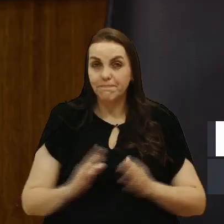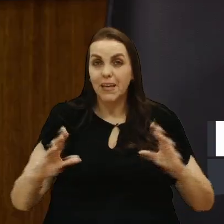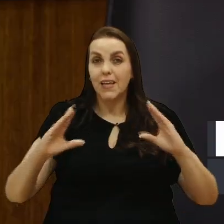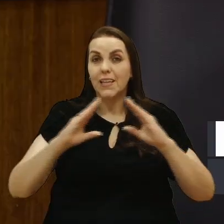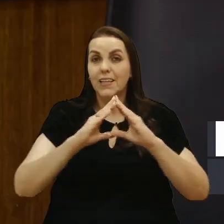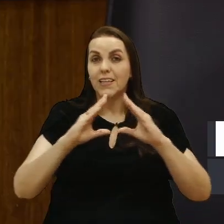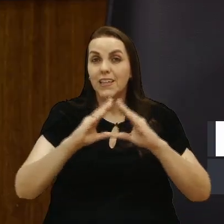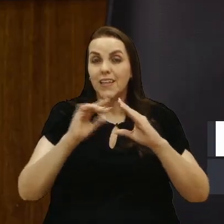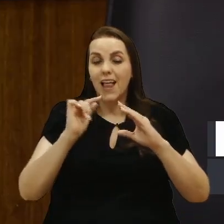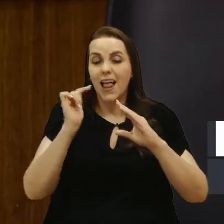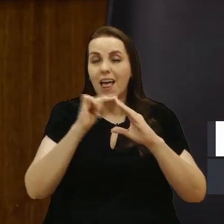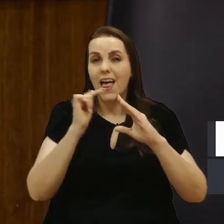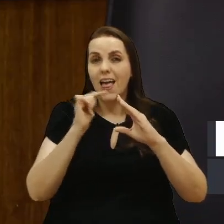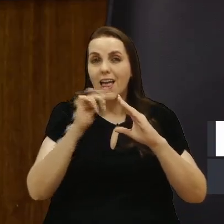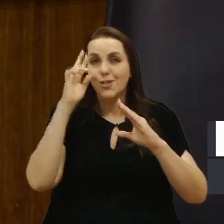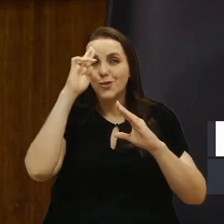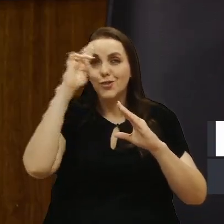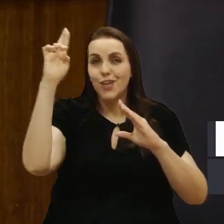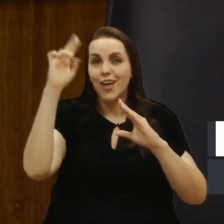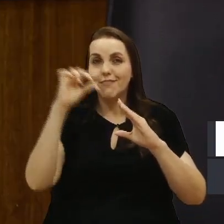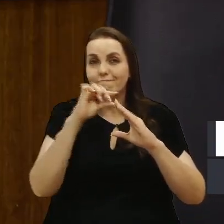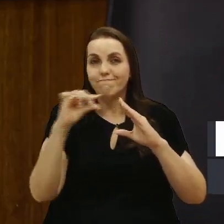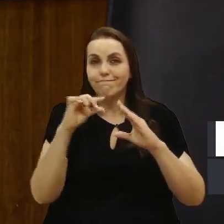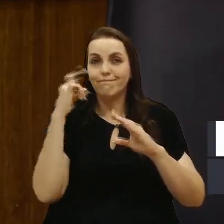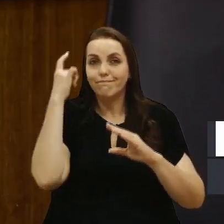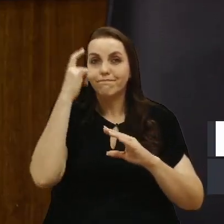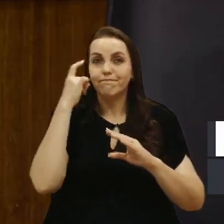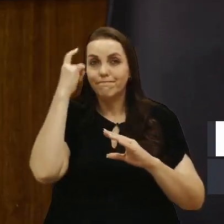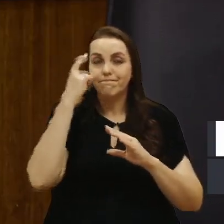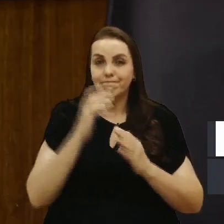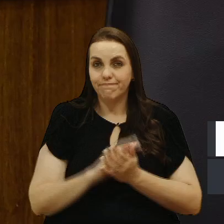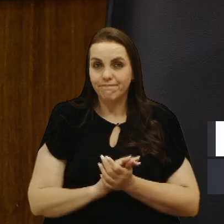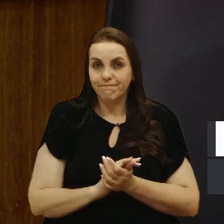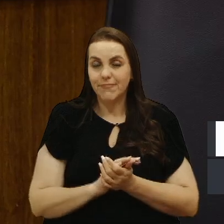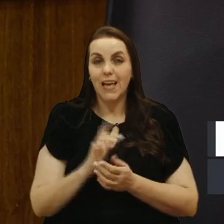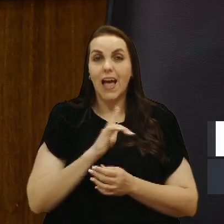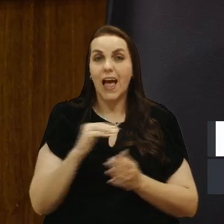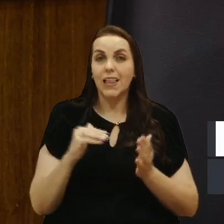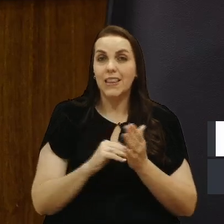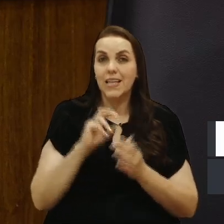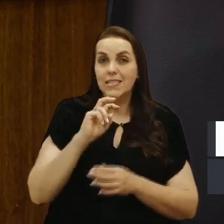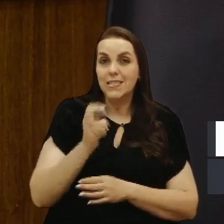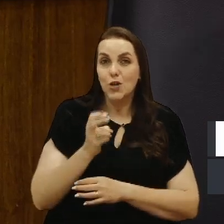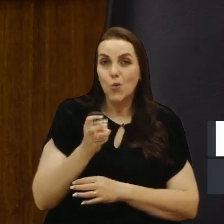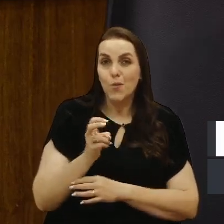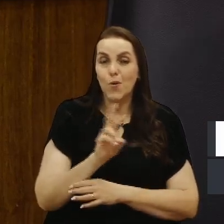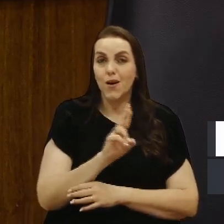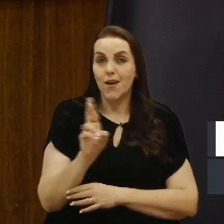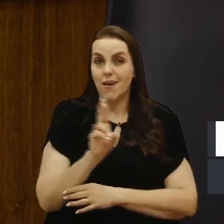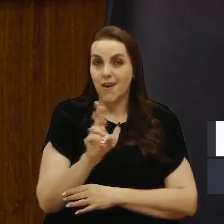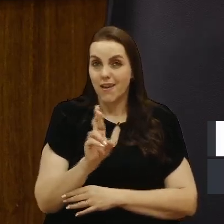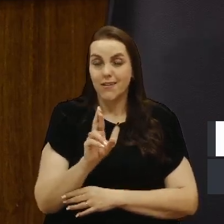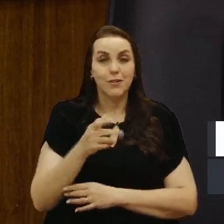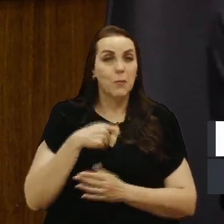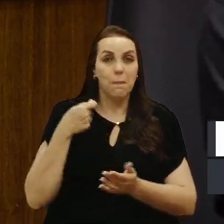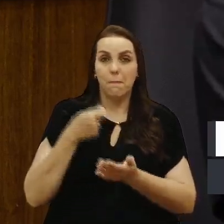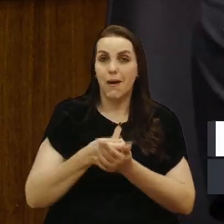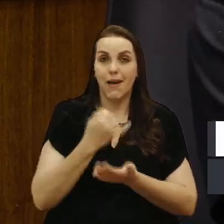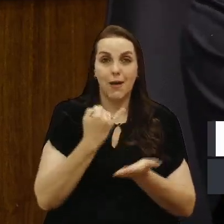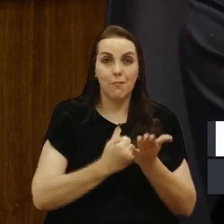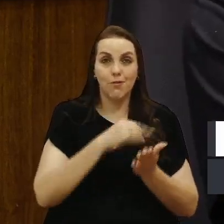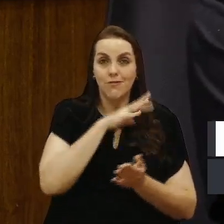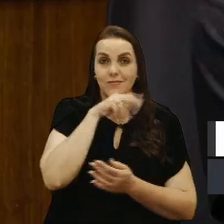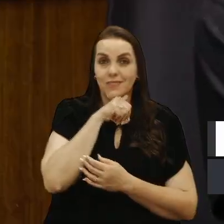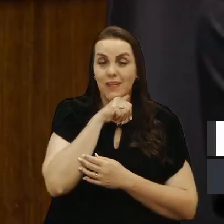estão ficando preocupadas. Quando a gente disse que as pessoas até R$5.000, que recebem até R$5.000, não pagariam imposto de renda e quem